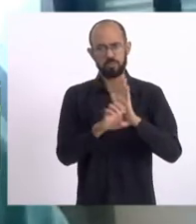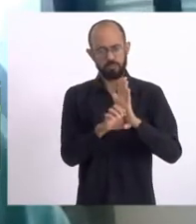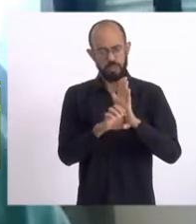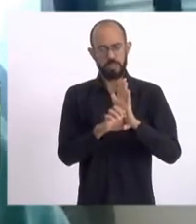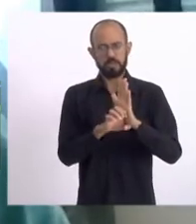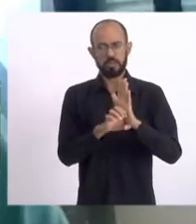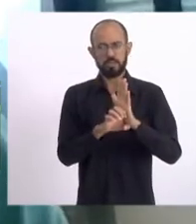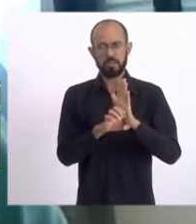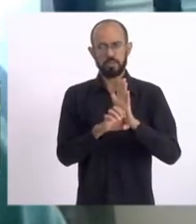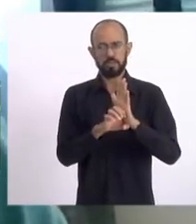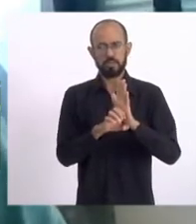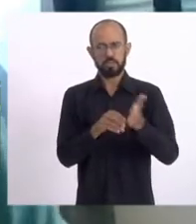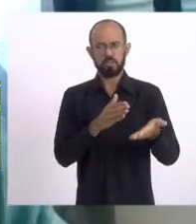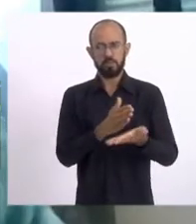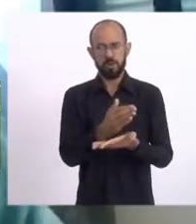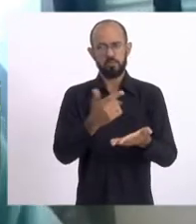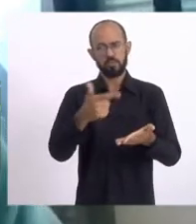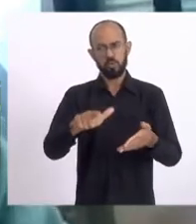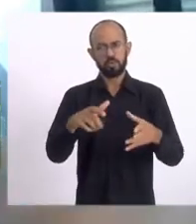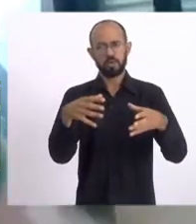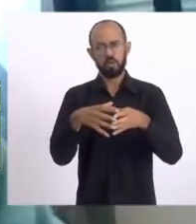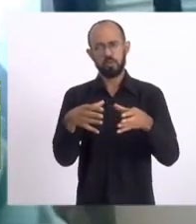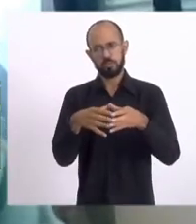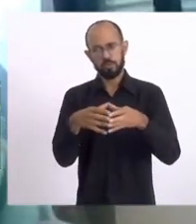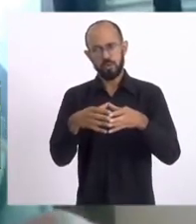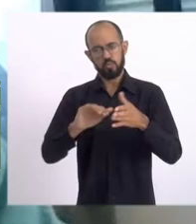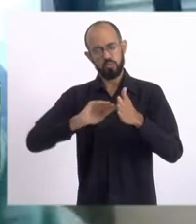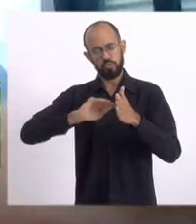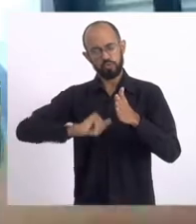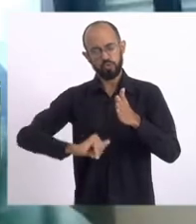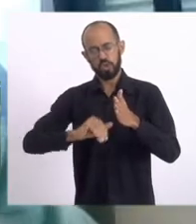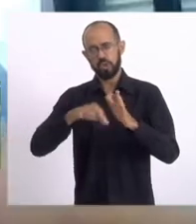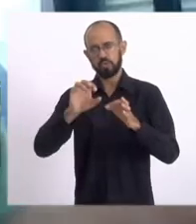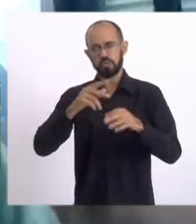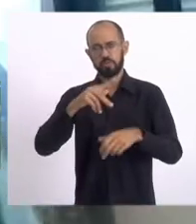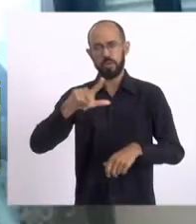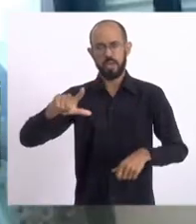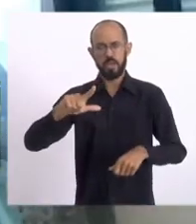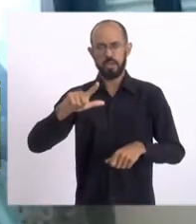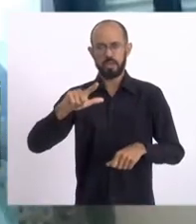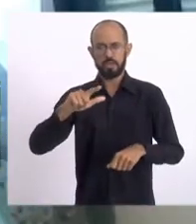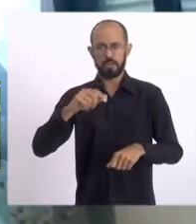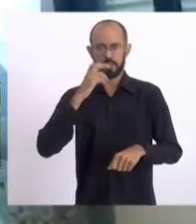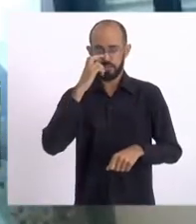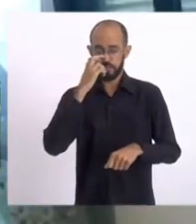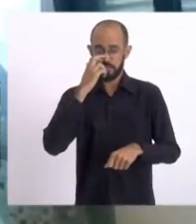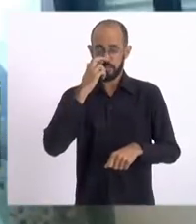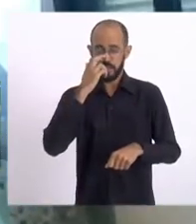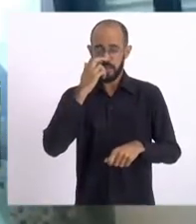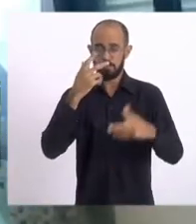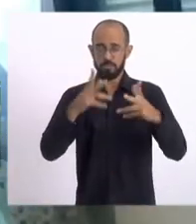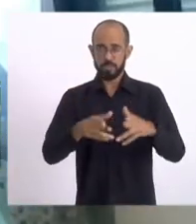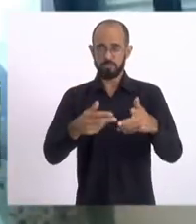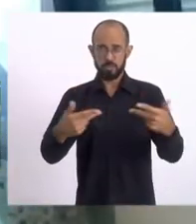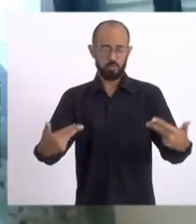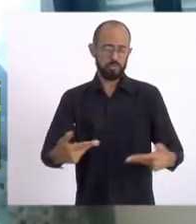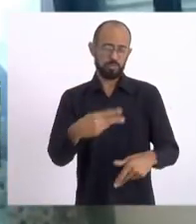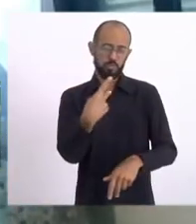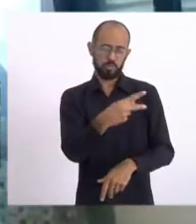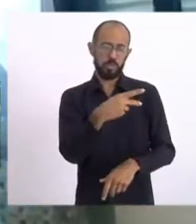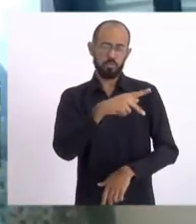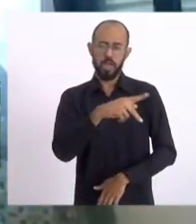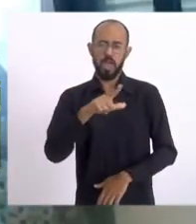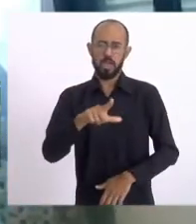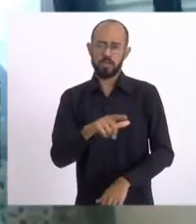aprovava em outra comissão ou no plenário, excluindo do projeto a parte que o teu projeto anterior já contempla. Poderia